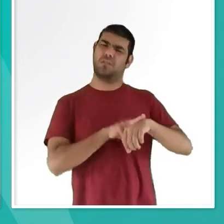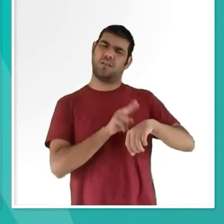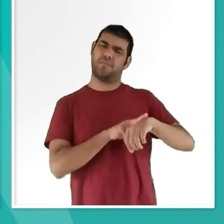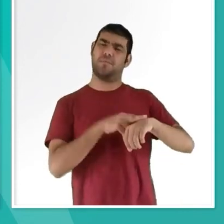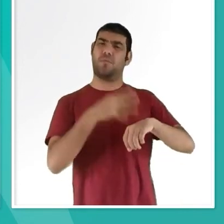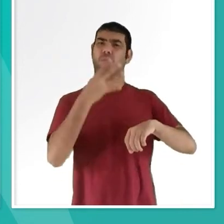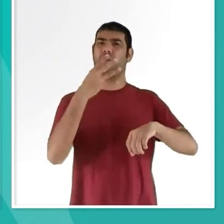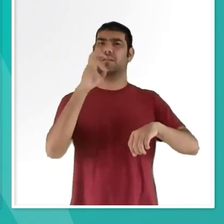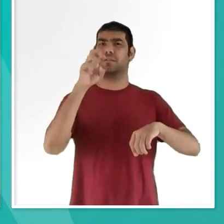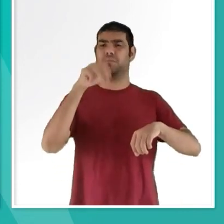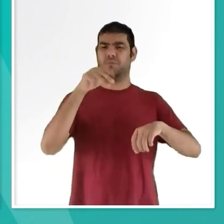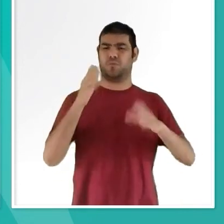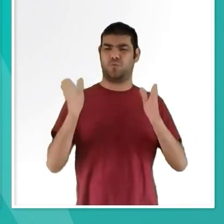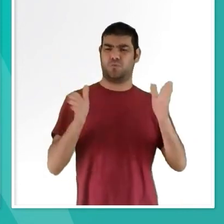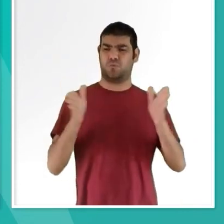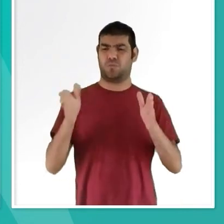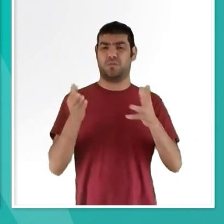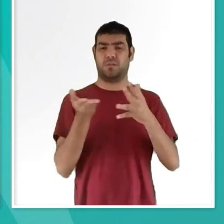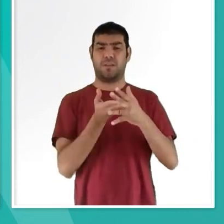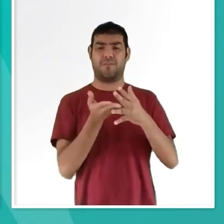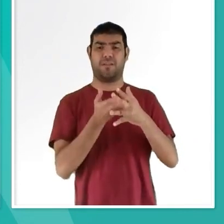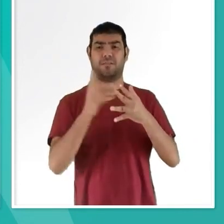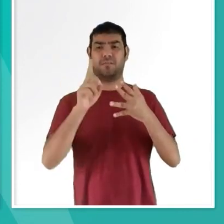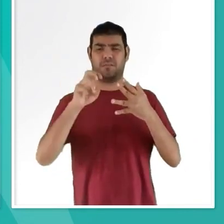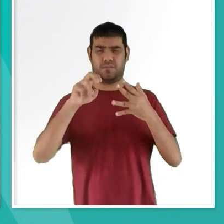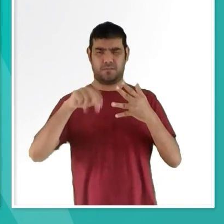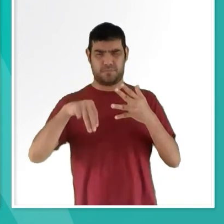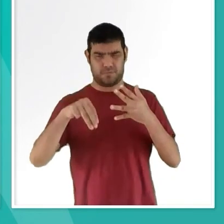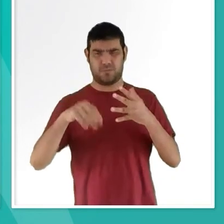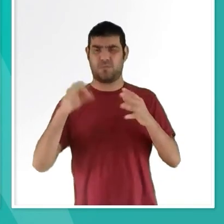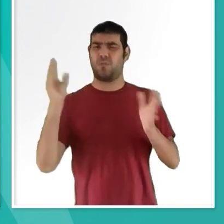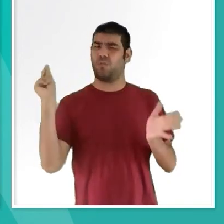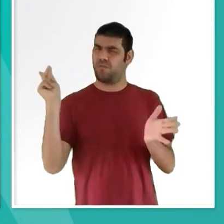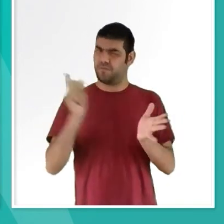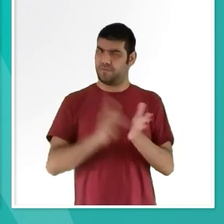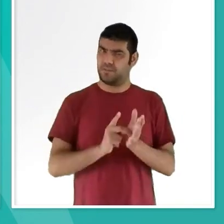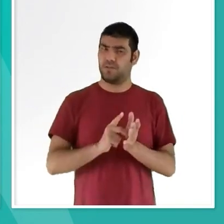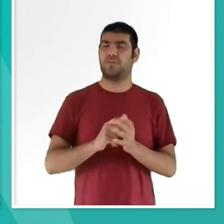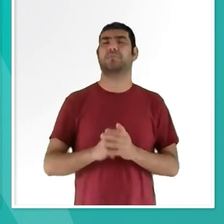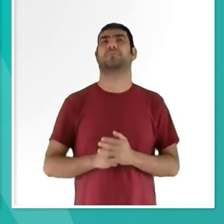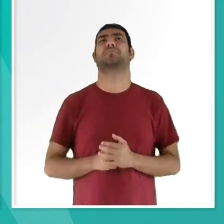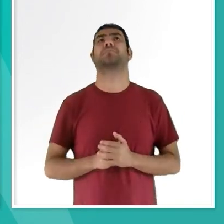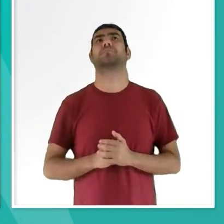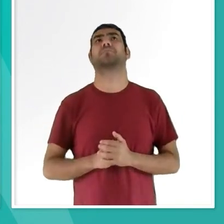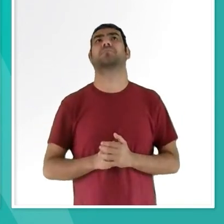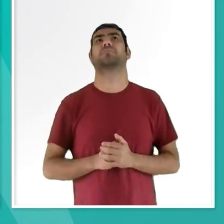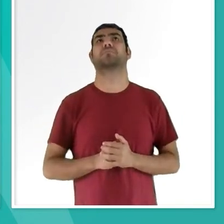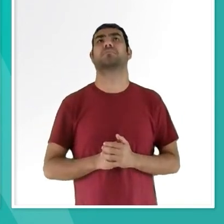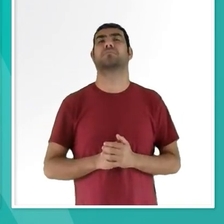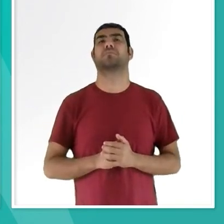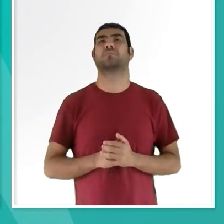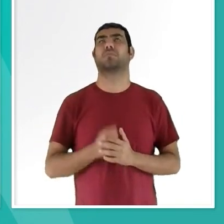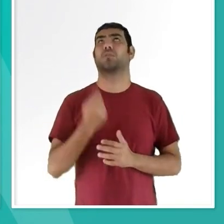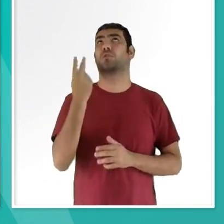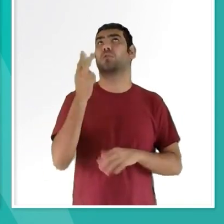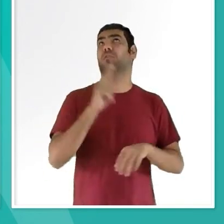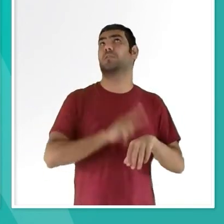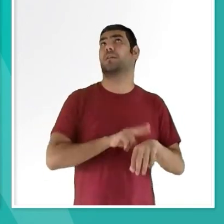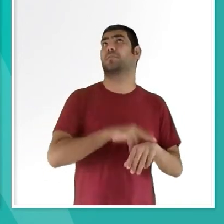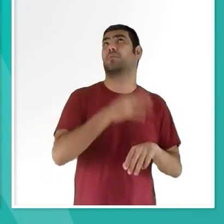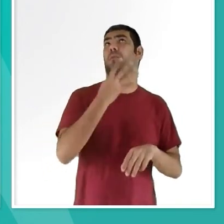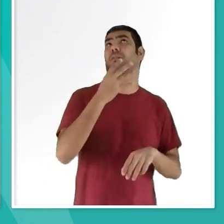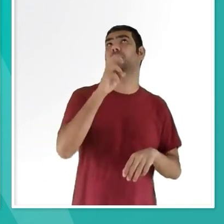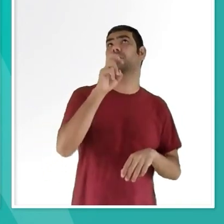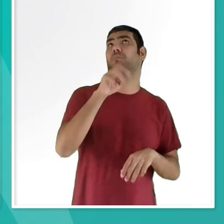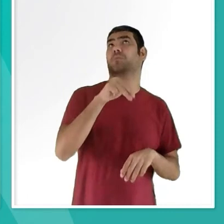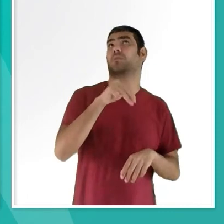e intervalo de 15 minutos. Esse é o tempo que é jogado o futebol de campo. 2 tempos de 45 minutos, sendo um